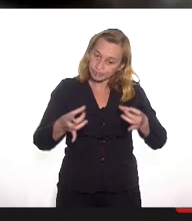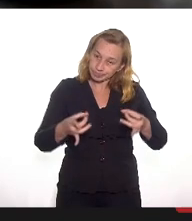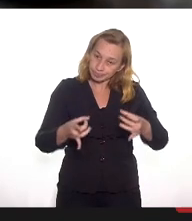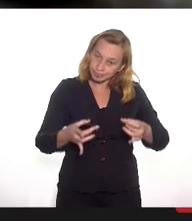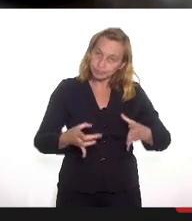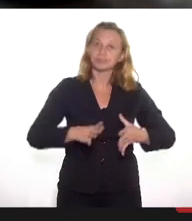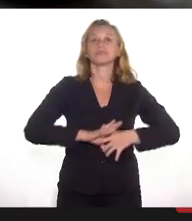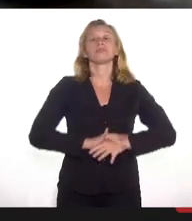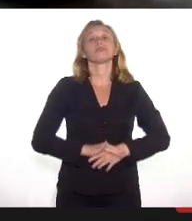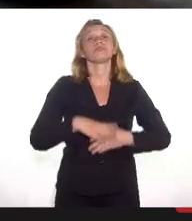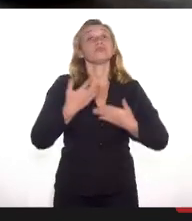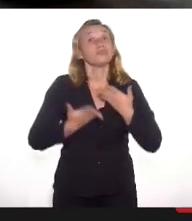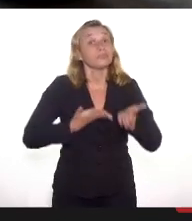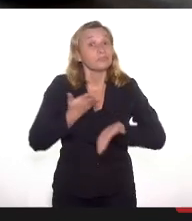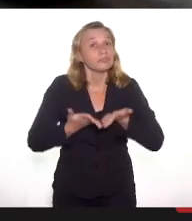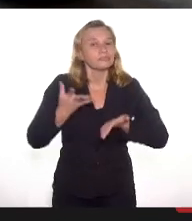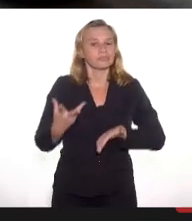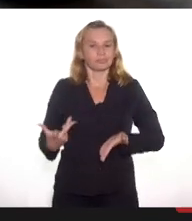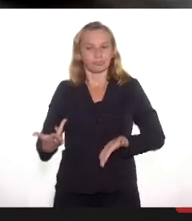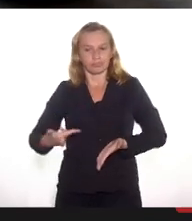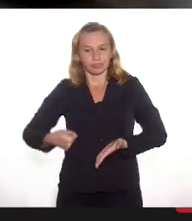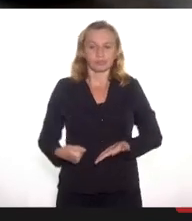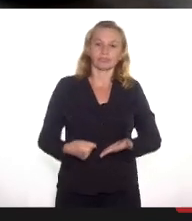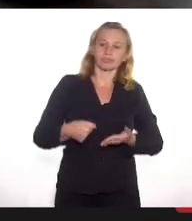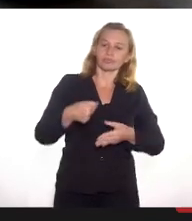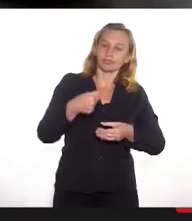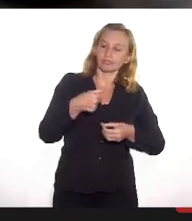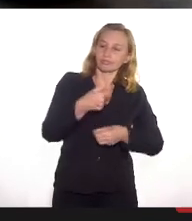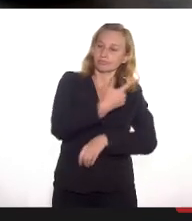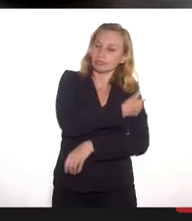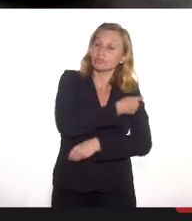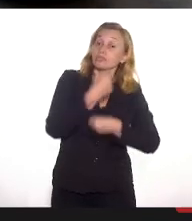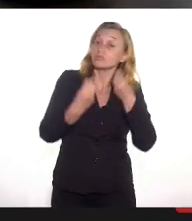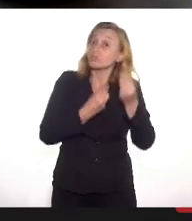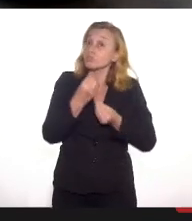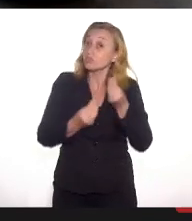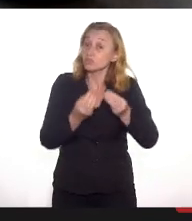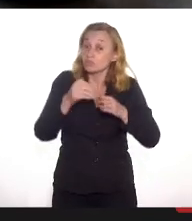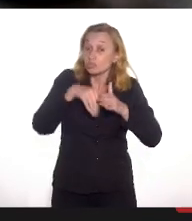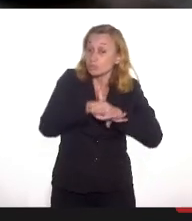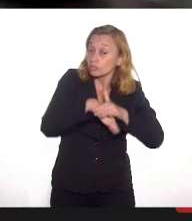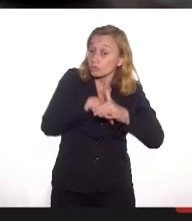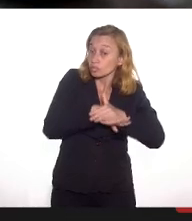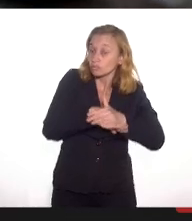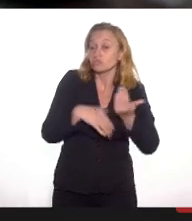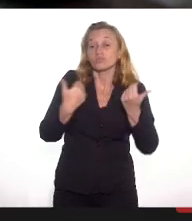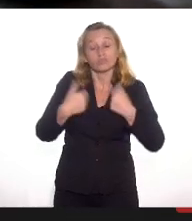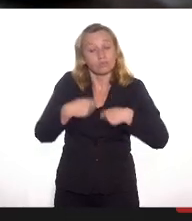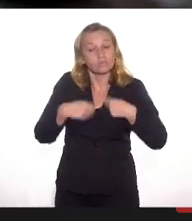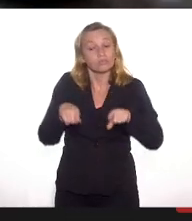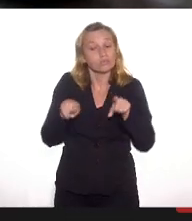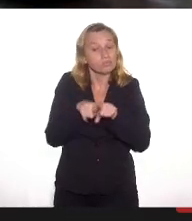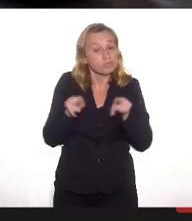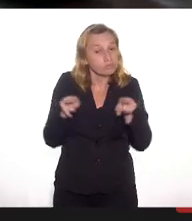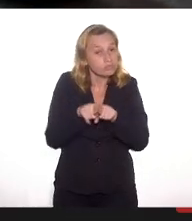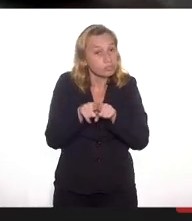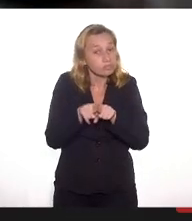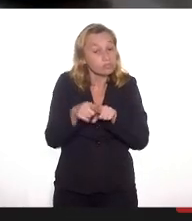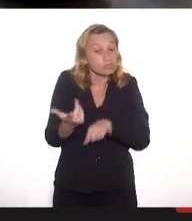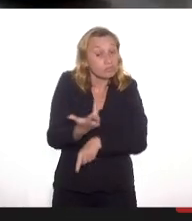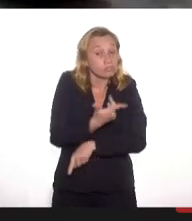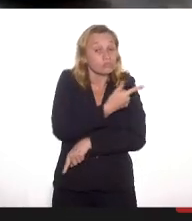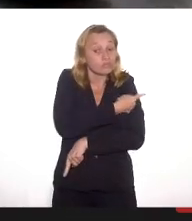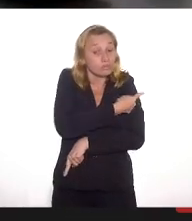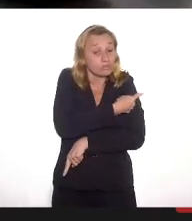além de cuidar da qualidade da vacina eu comecei a vacina é armazenada ele tem que também além de